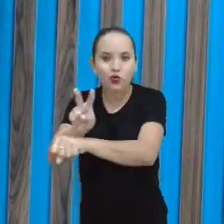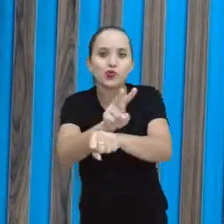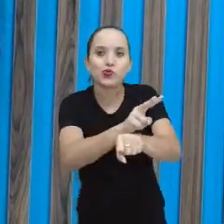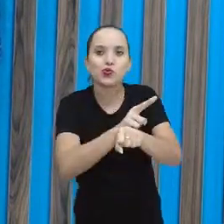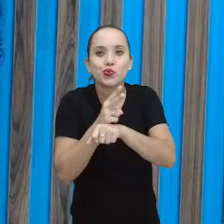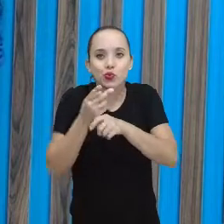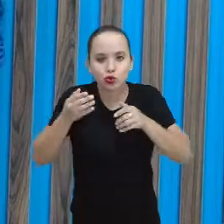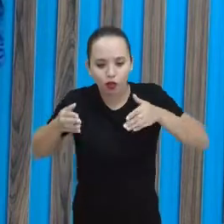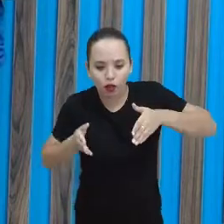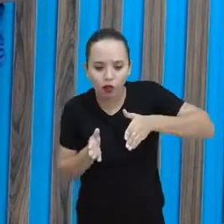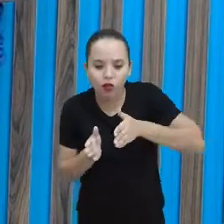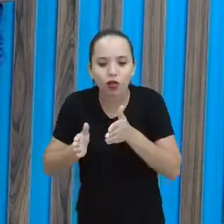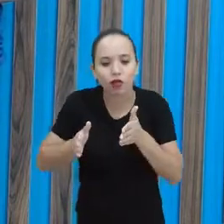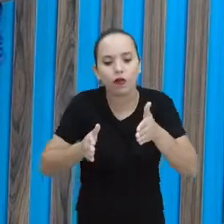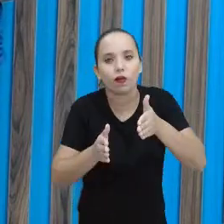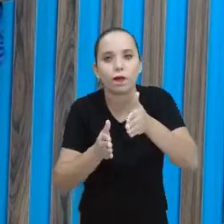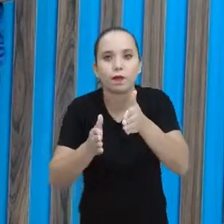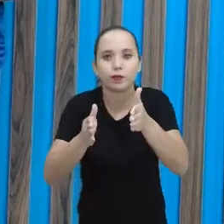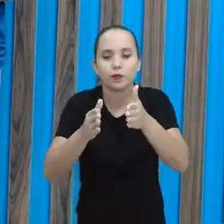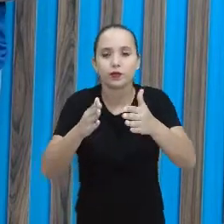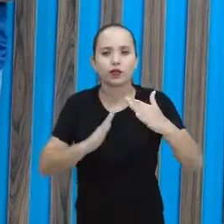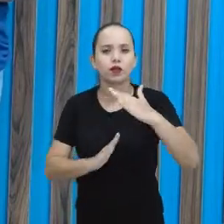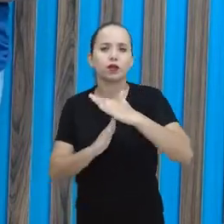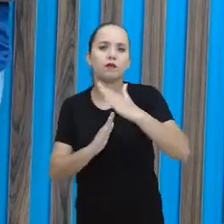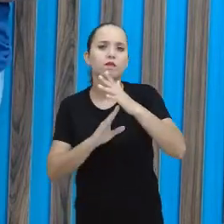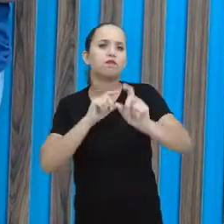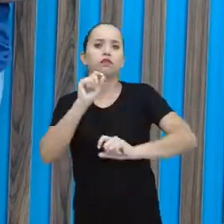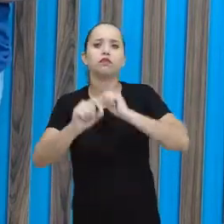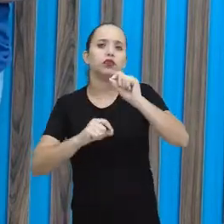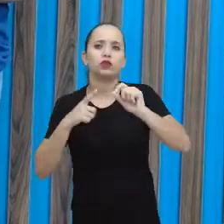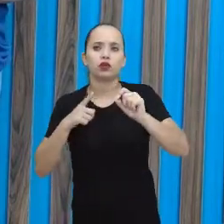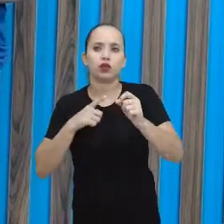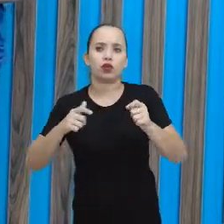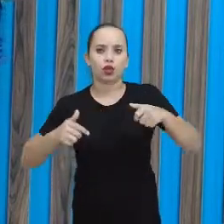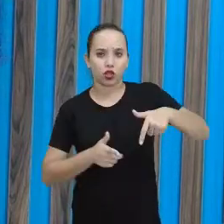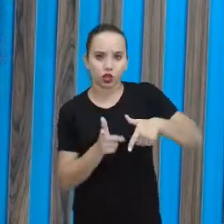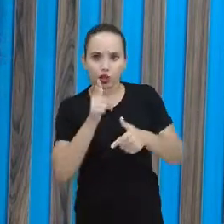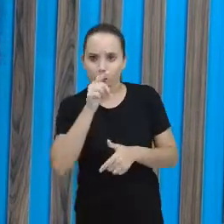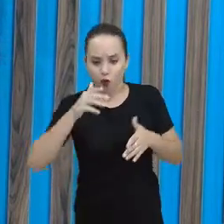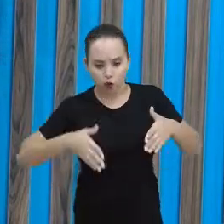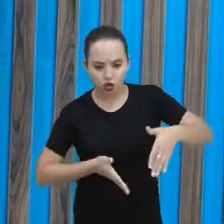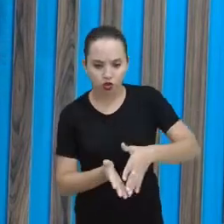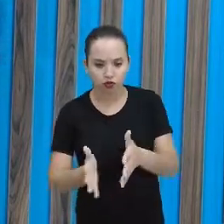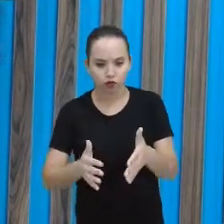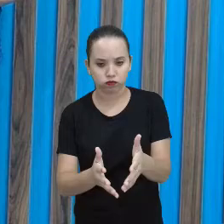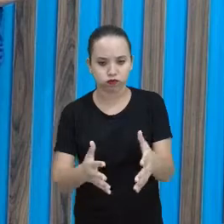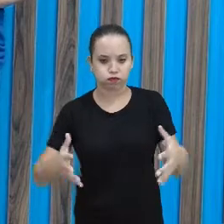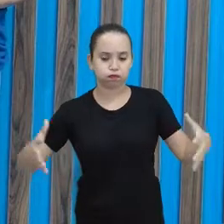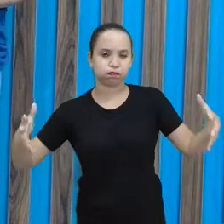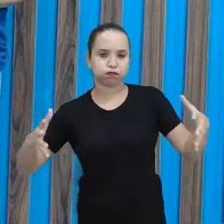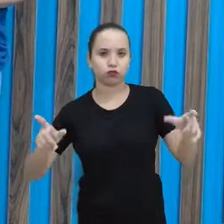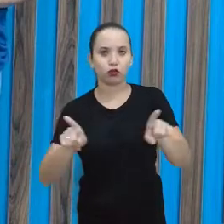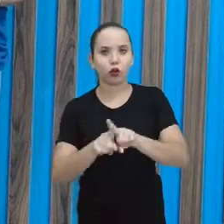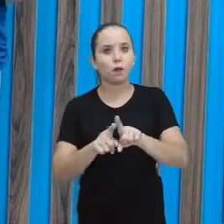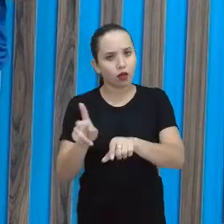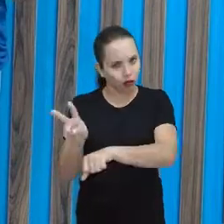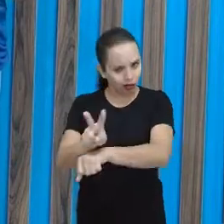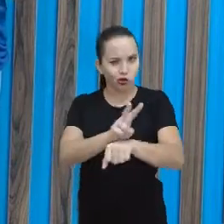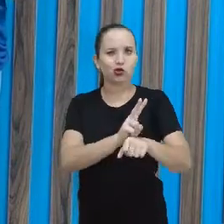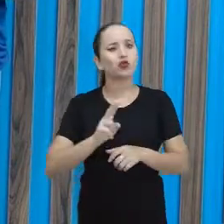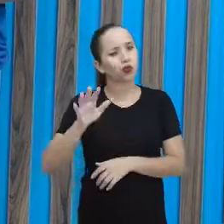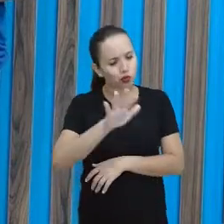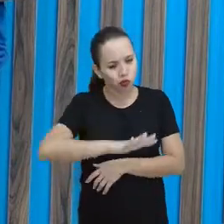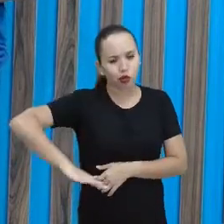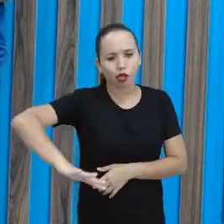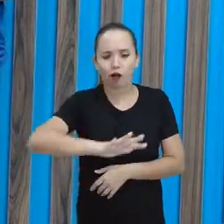do rio, impedem assoreamento desse rio, tá certo? Então, elas cuidam daquele curso d'água. Quando a gente